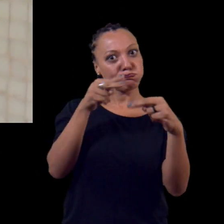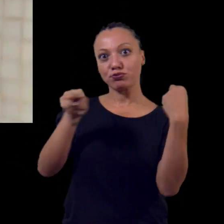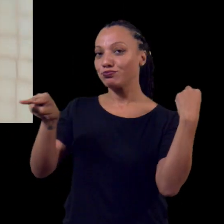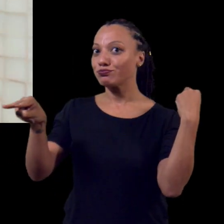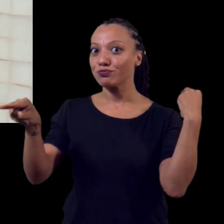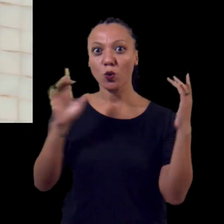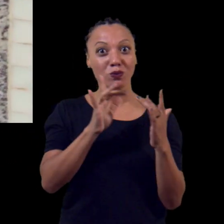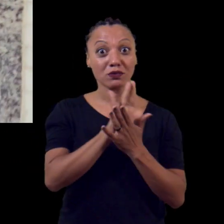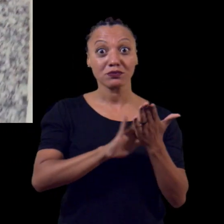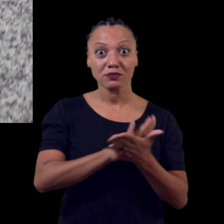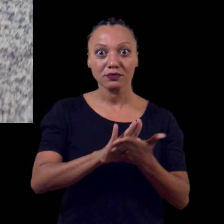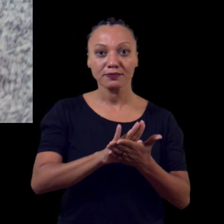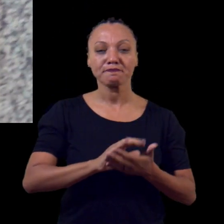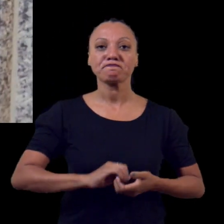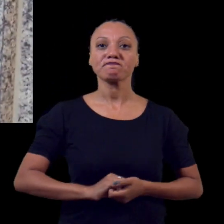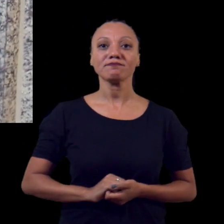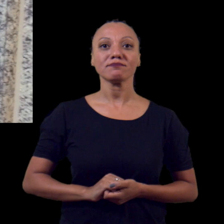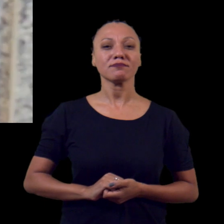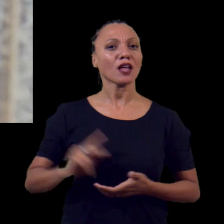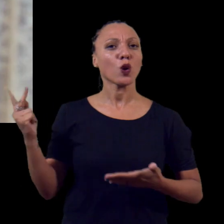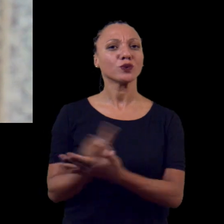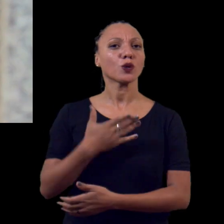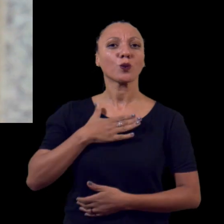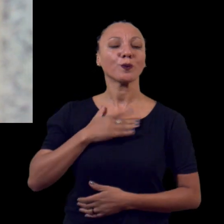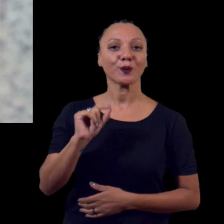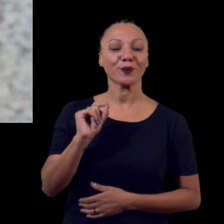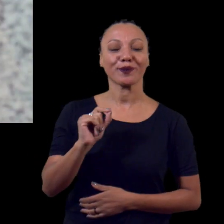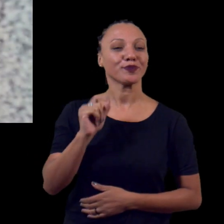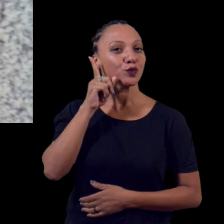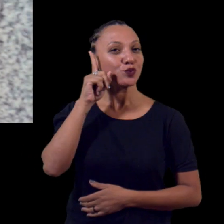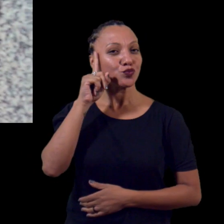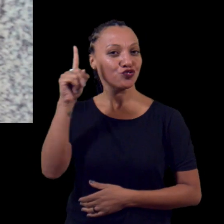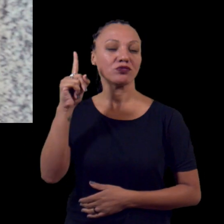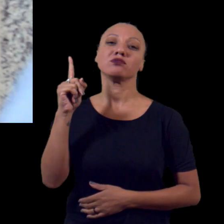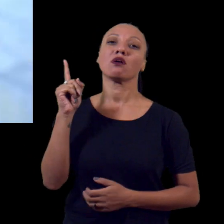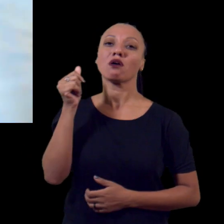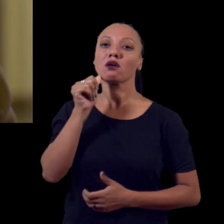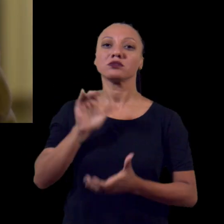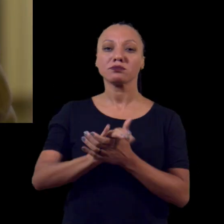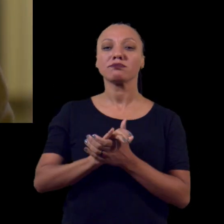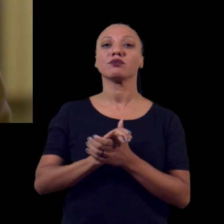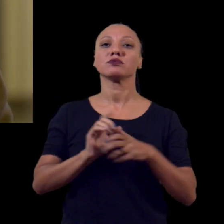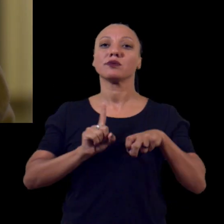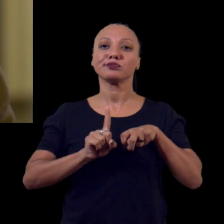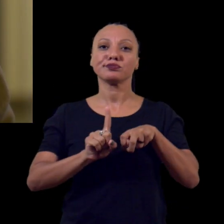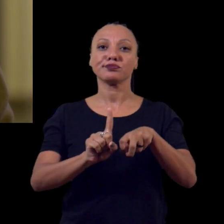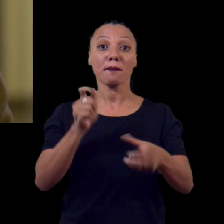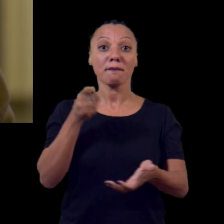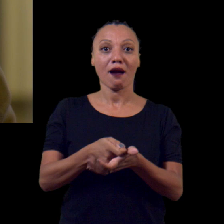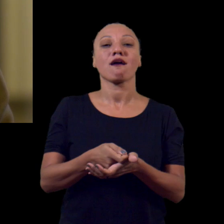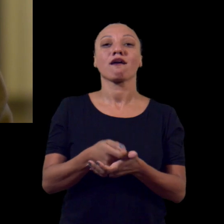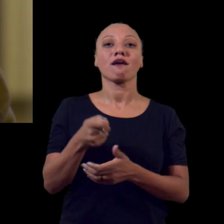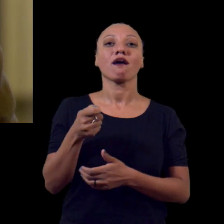fui pagar a conta de um hotel, por exemplo, com a minha mulher, e o atendente olhou para ela e falou assim: por favor, o cartão.